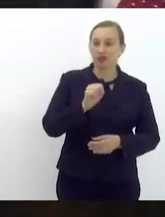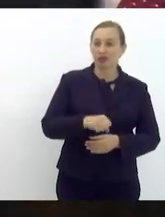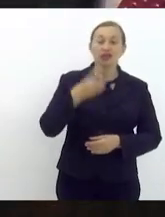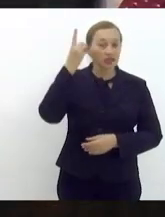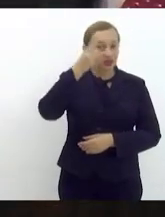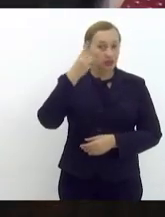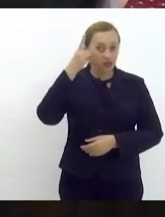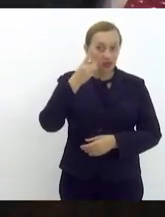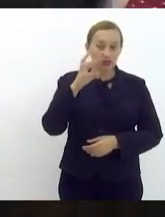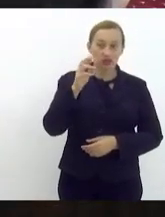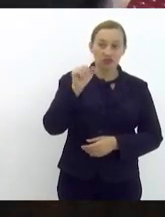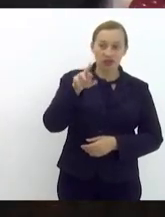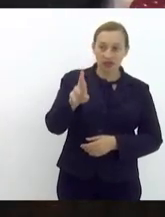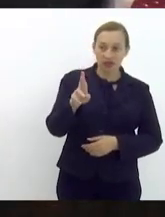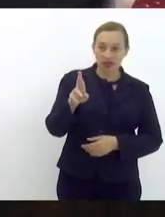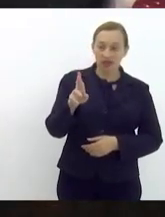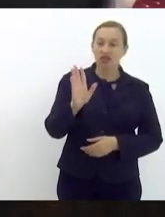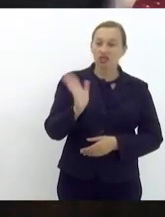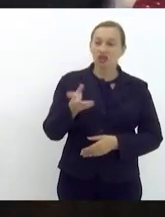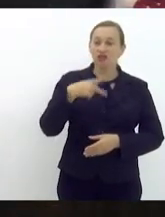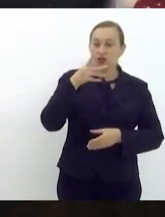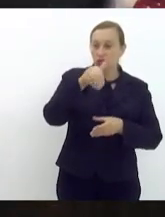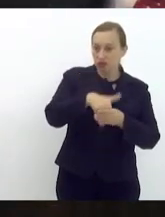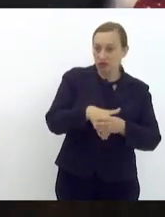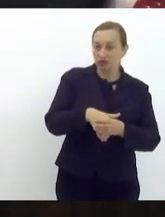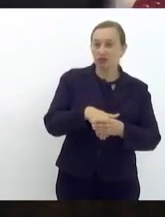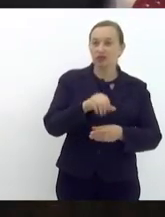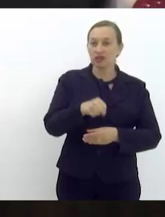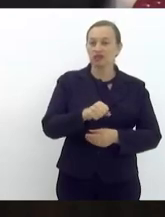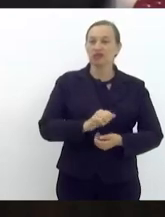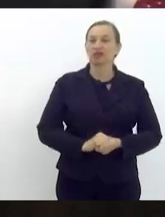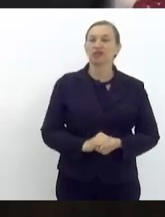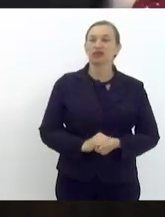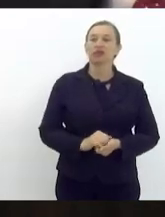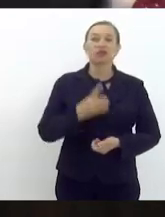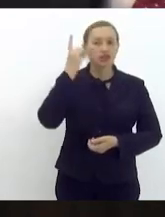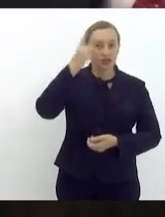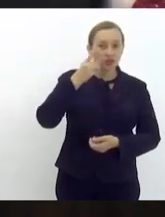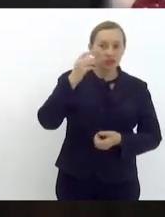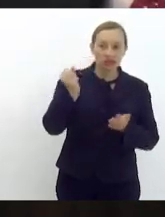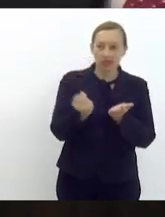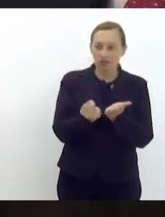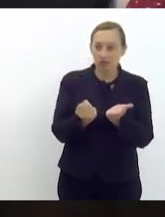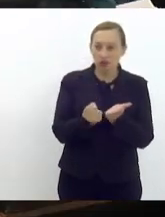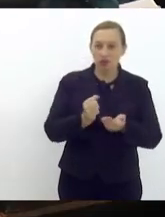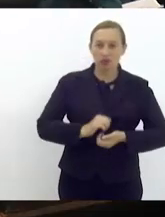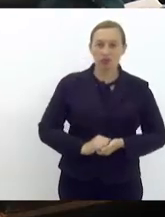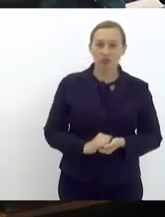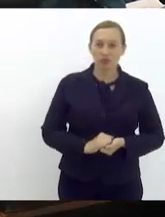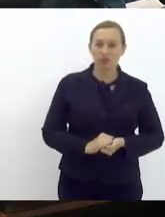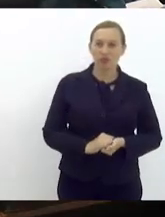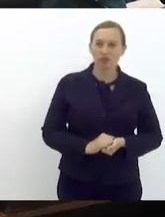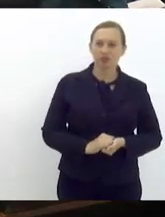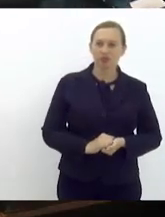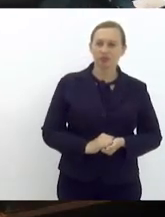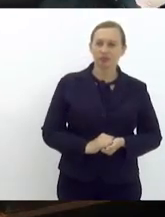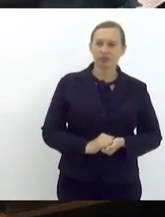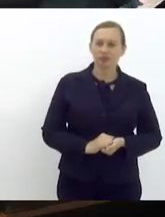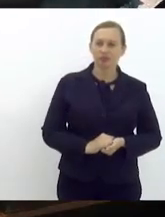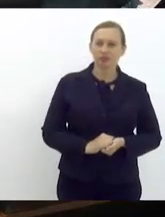Deputado Rosenberg Reis, eu sou consignado, voto sim. Deputado Samuel Malafaia.